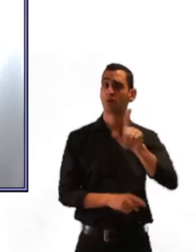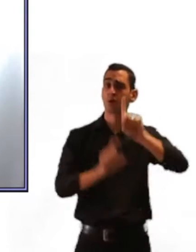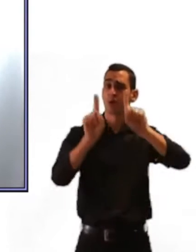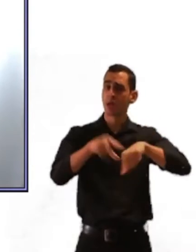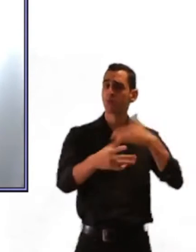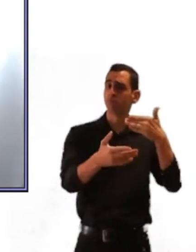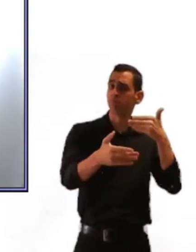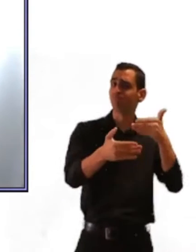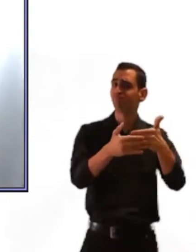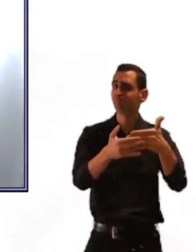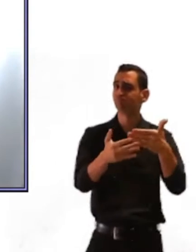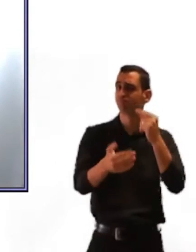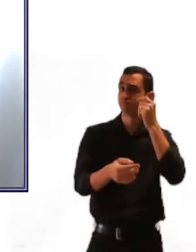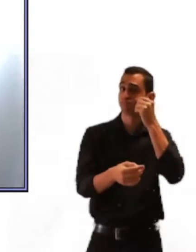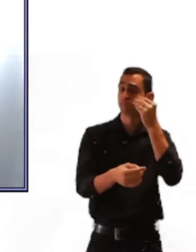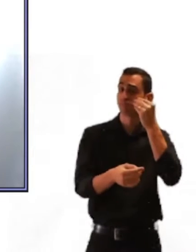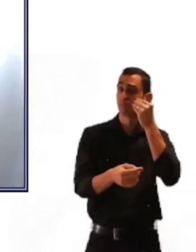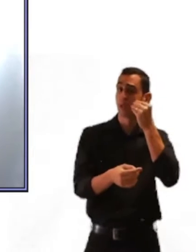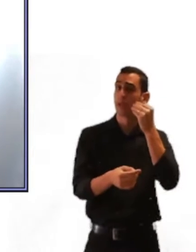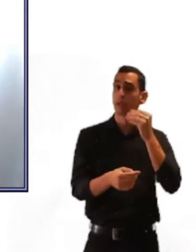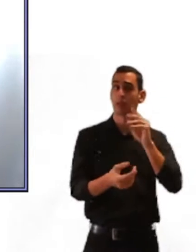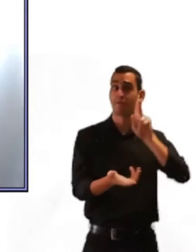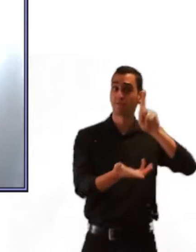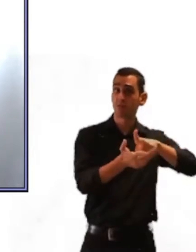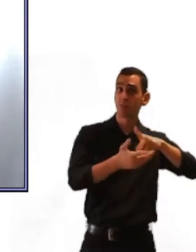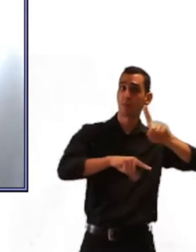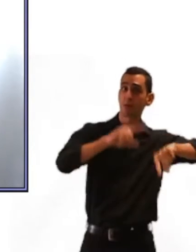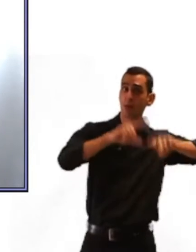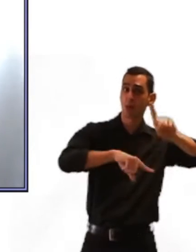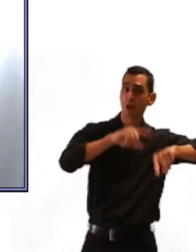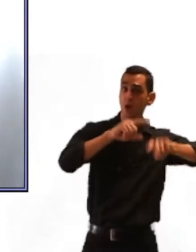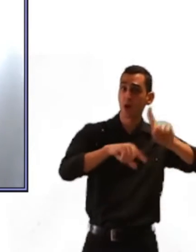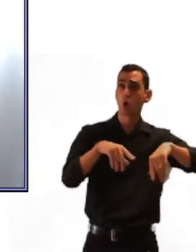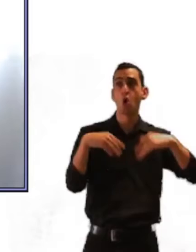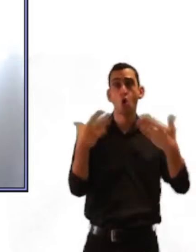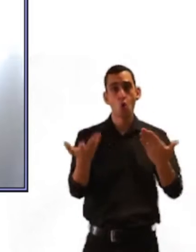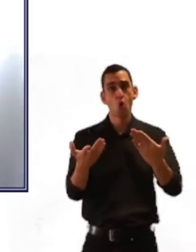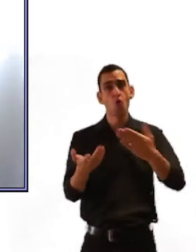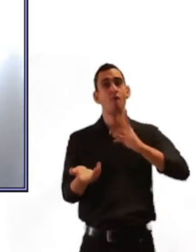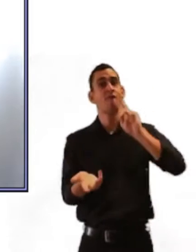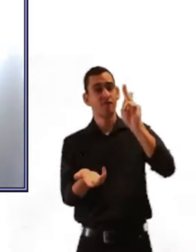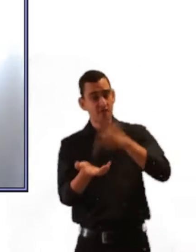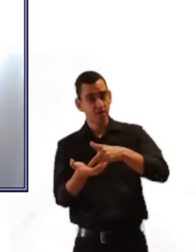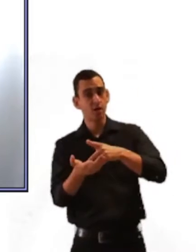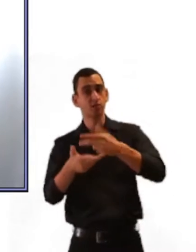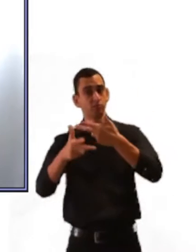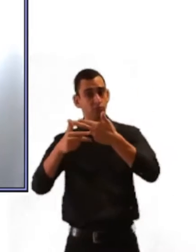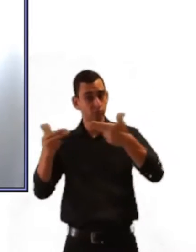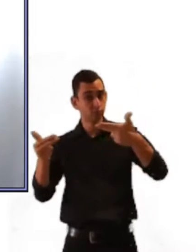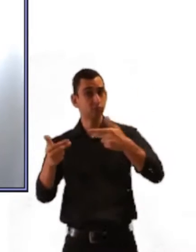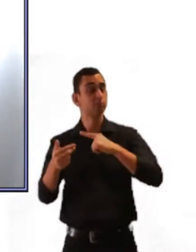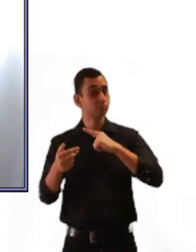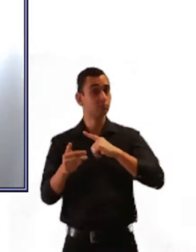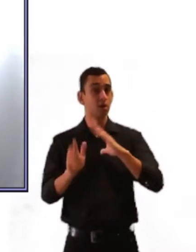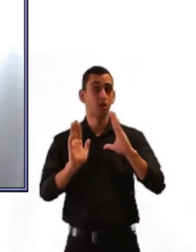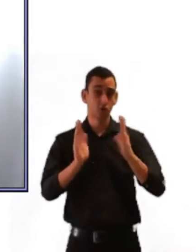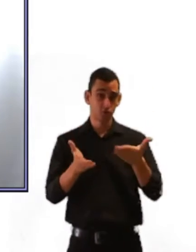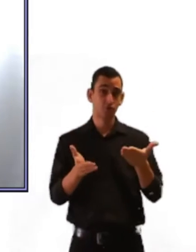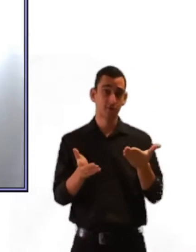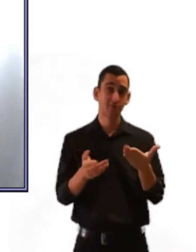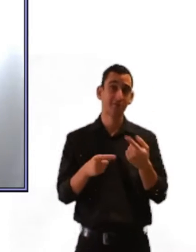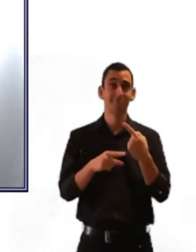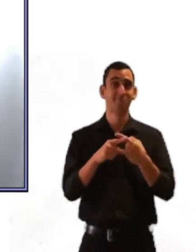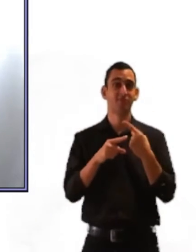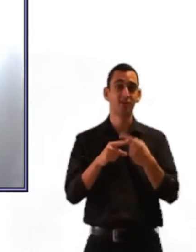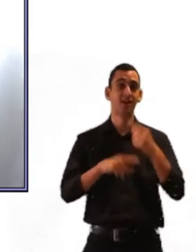da verdade real, da verdade material, isso pode representar, em algumas vezes, violações